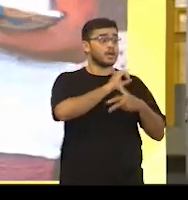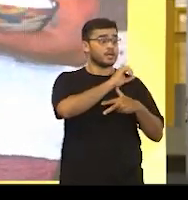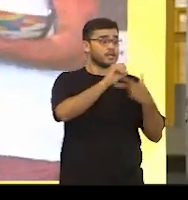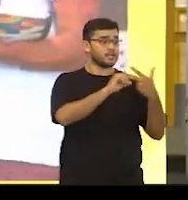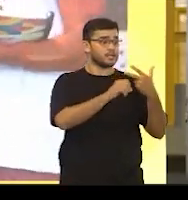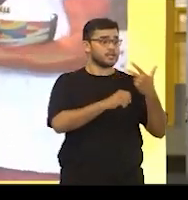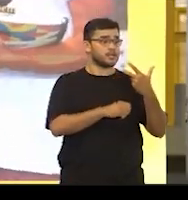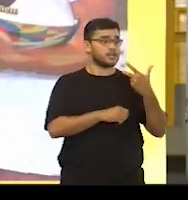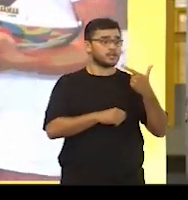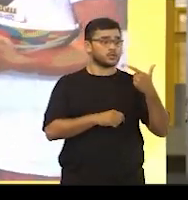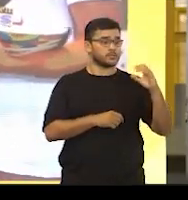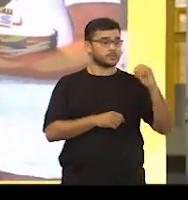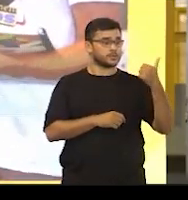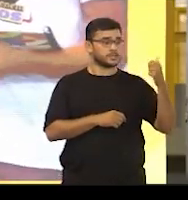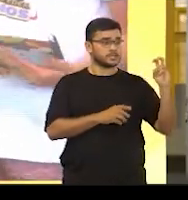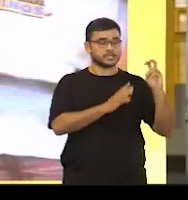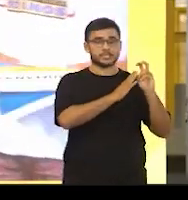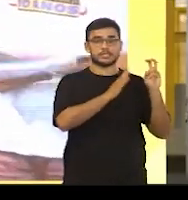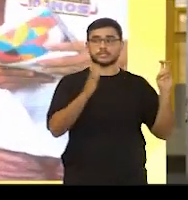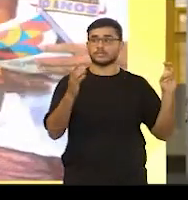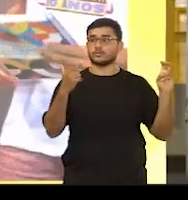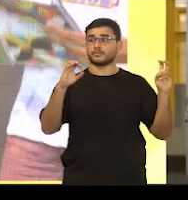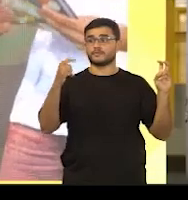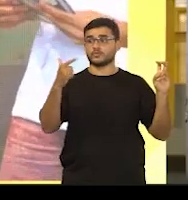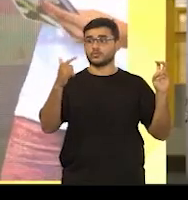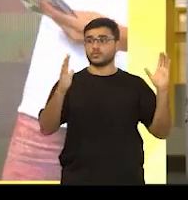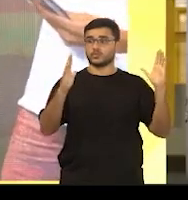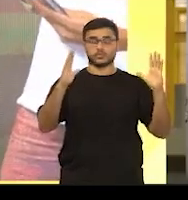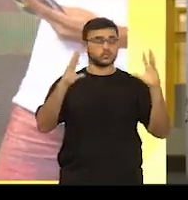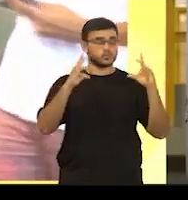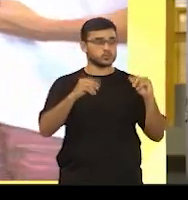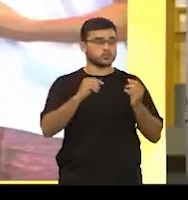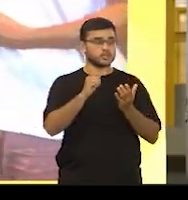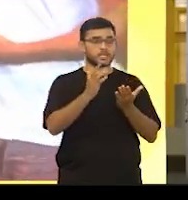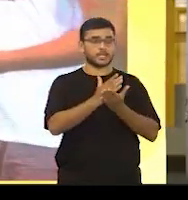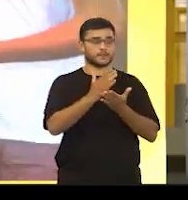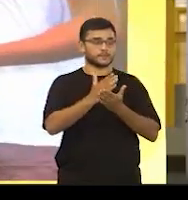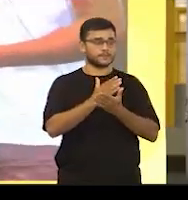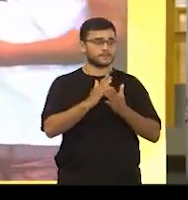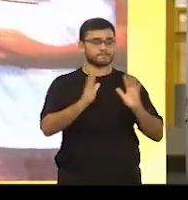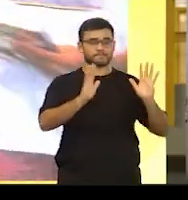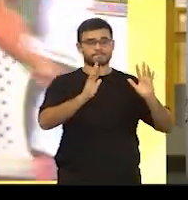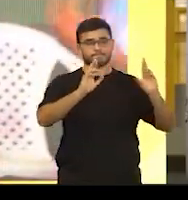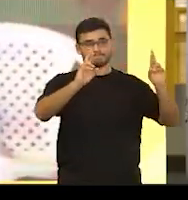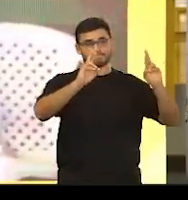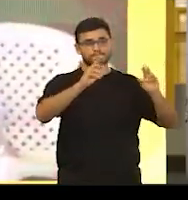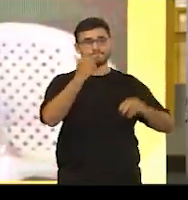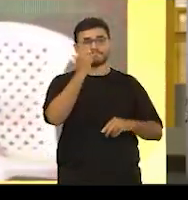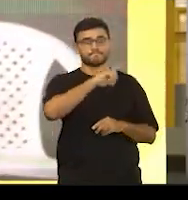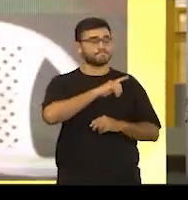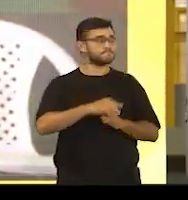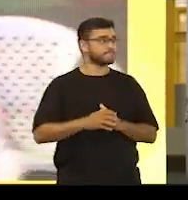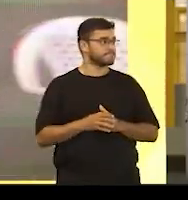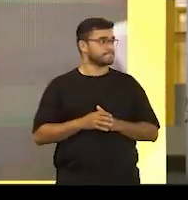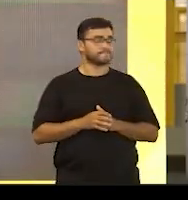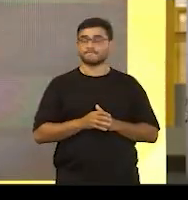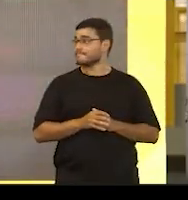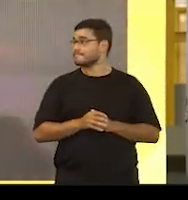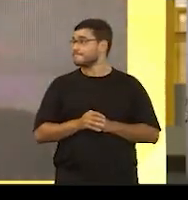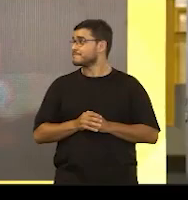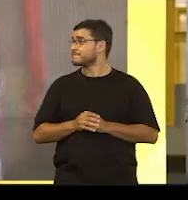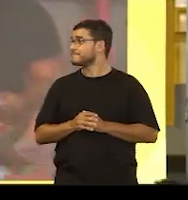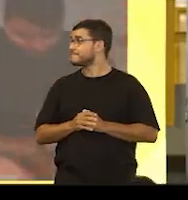tá? E precisando, pode entrar lá pelo direct, nós estamos à disposição. Valeu, sucesso e aprovação.